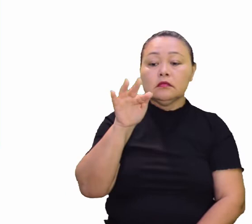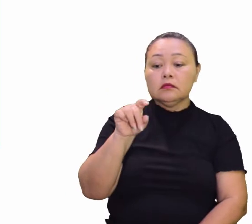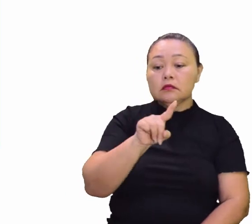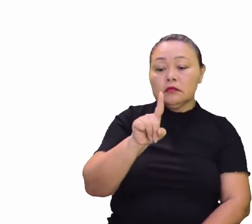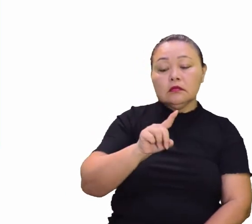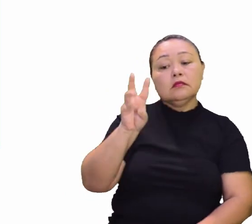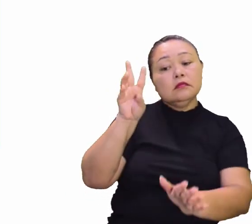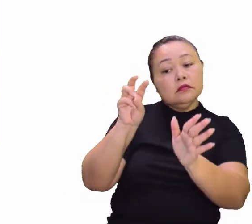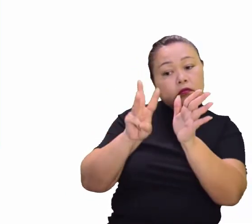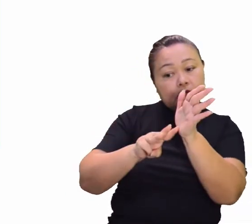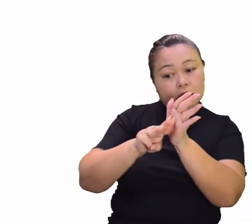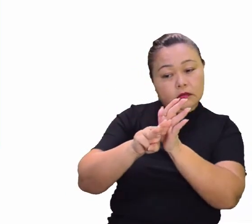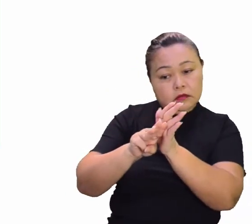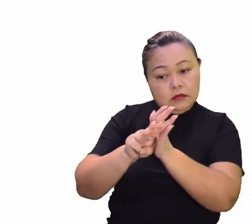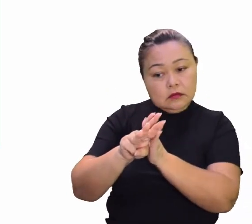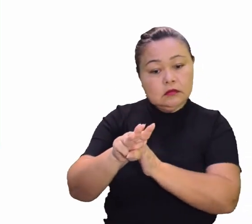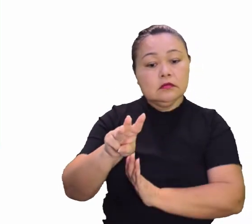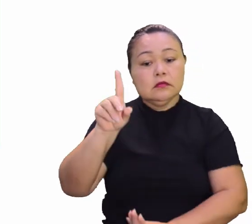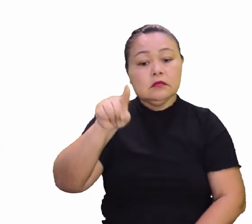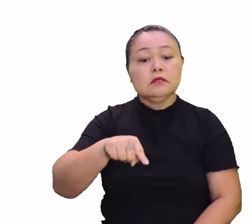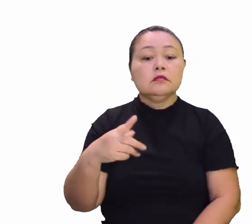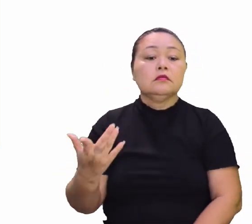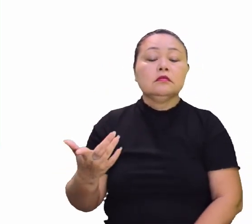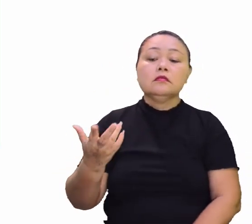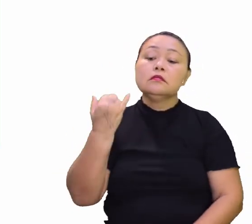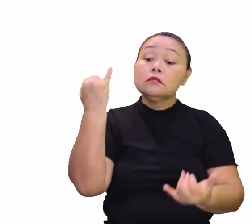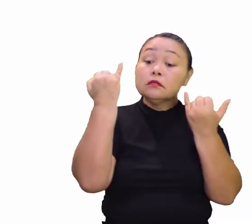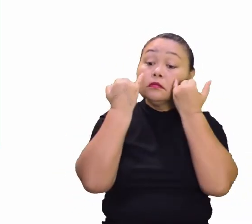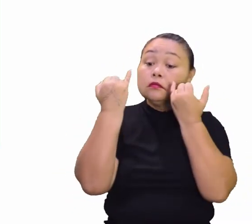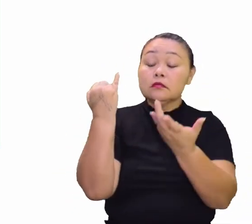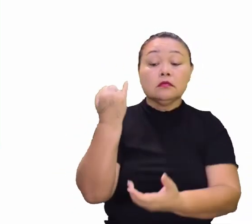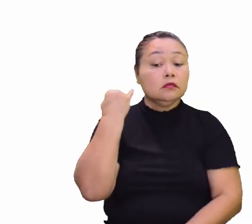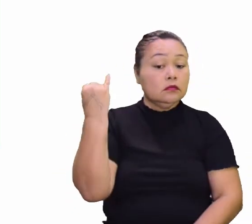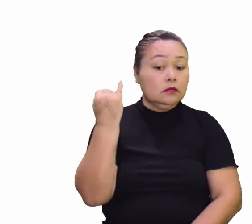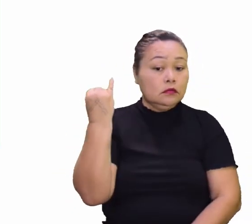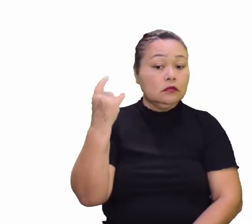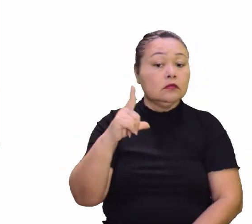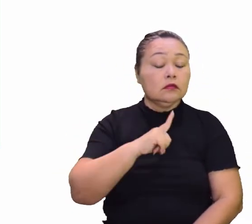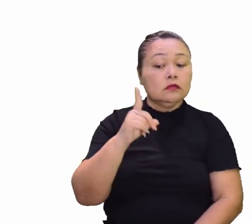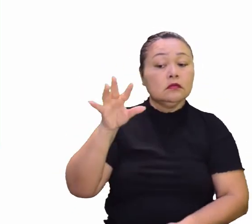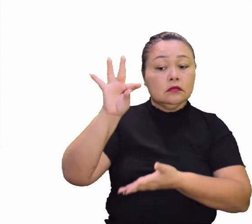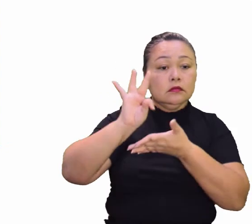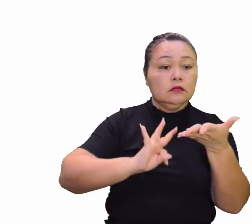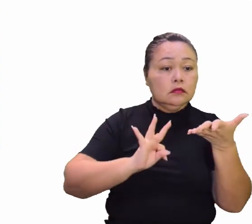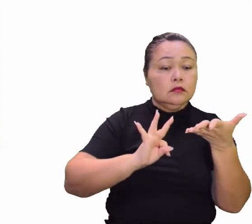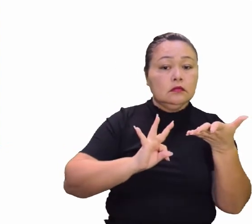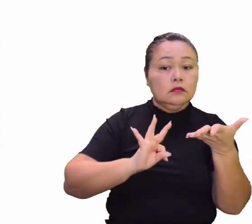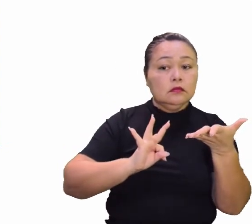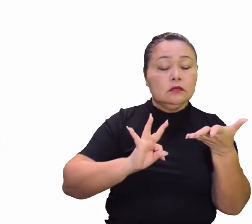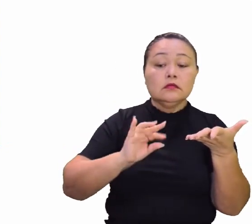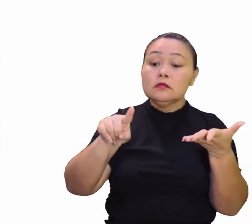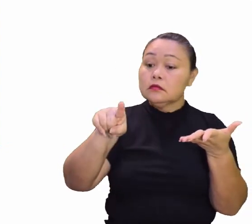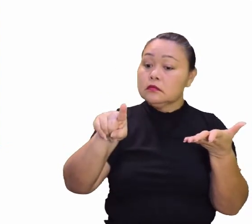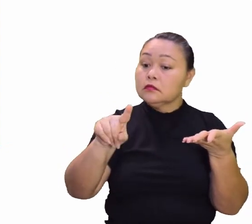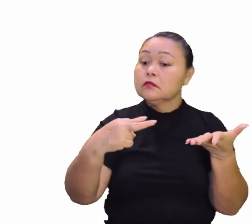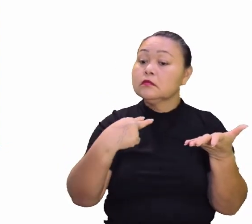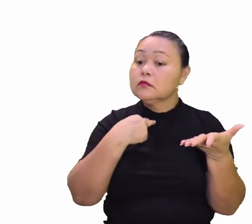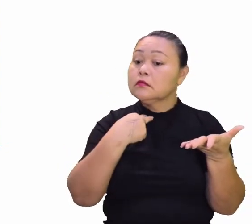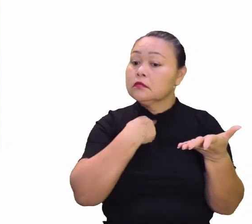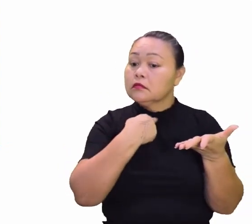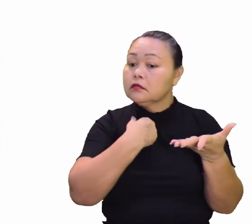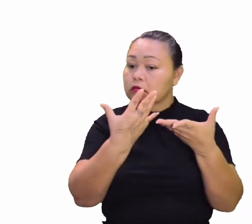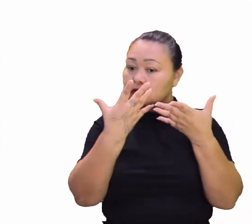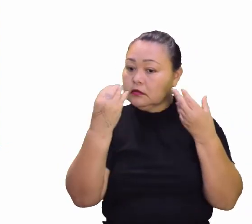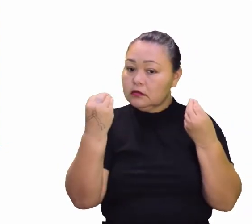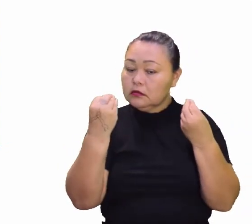Rio Madeira. Rogério, outra informação importante que está nesse texto e o aluno não pode deixar de